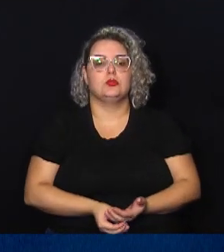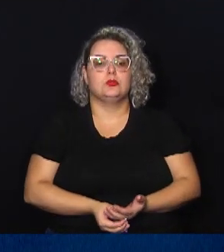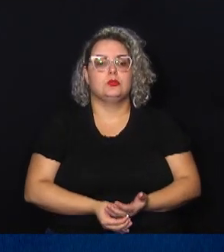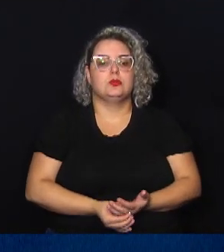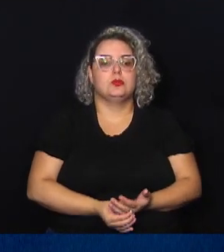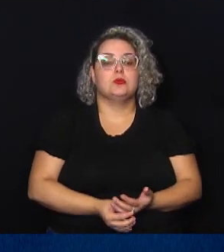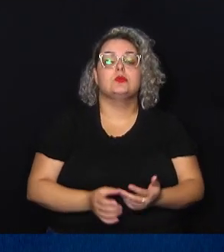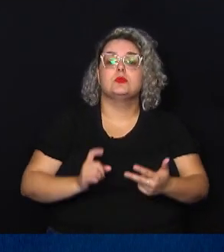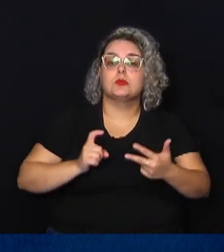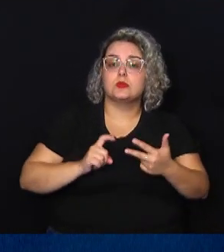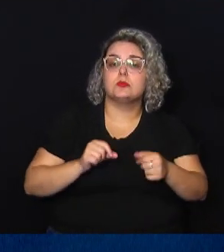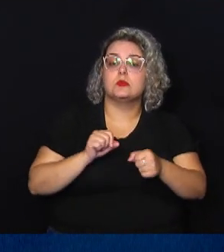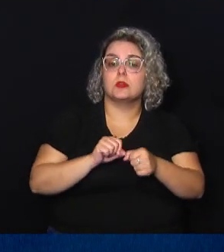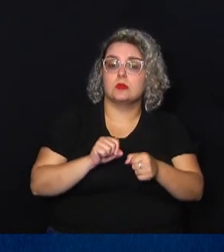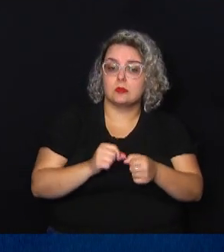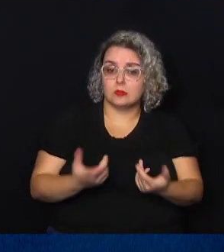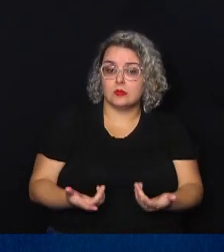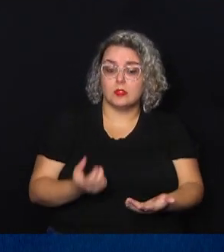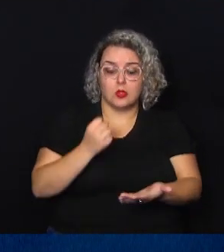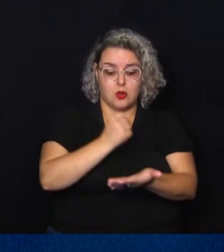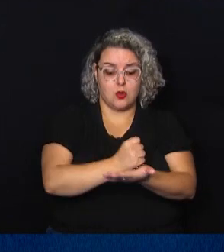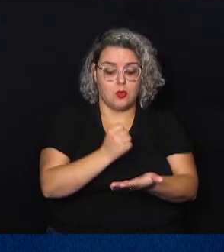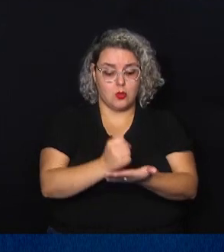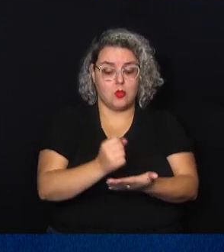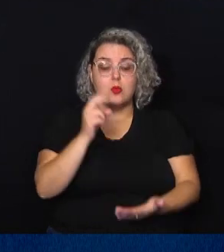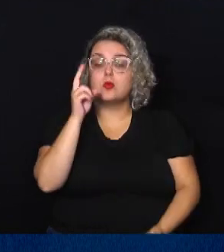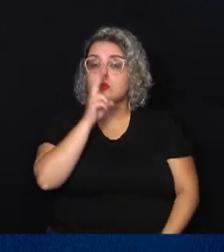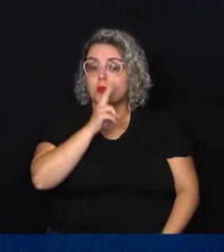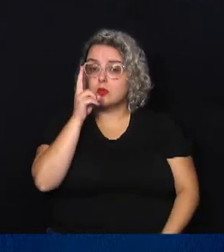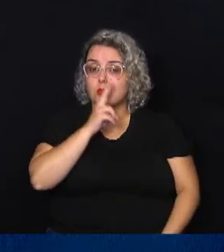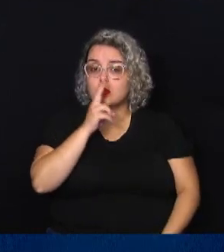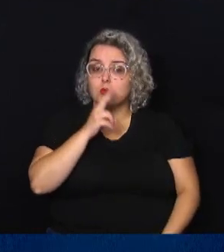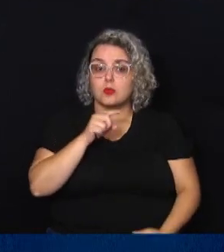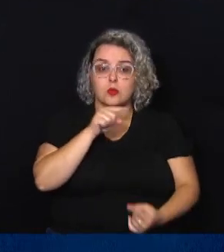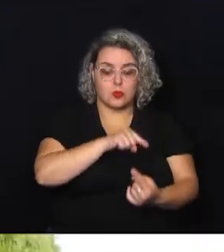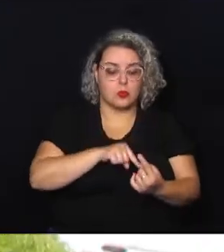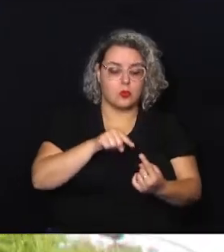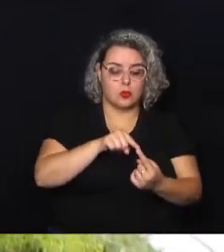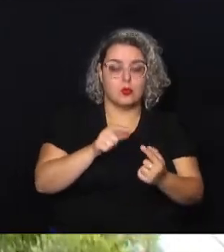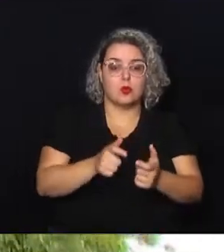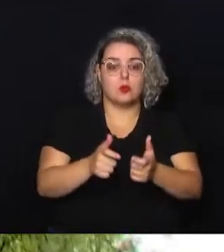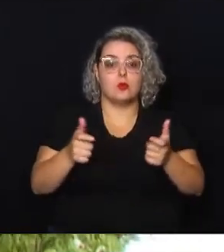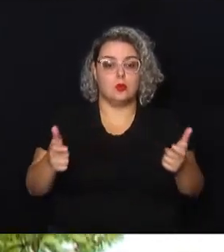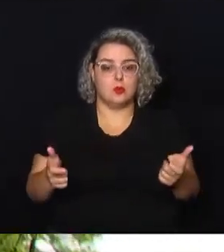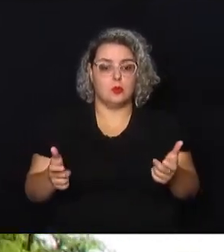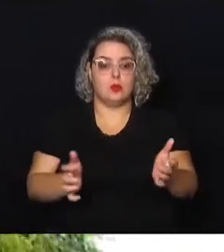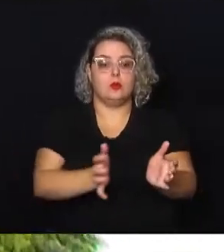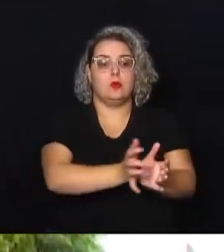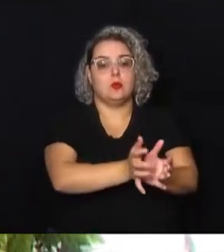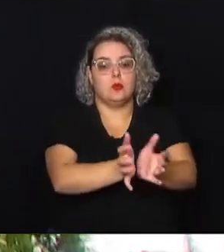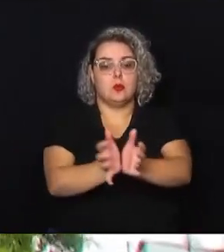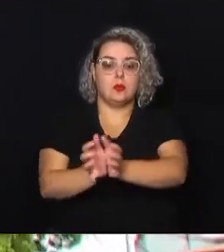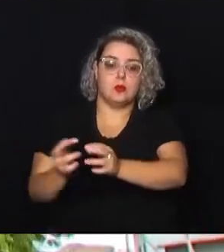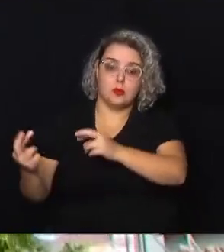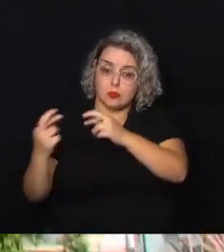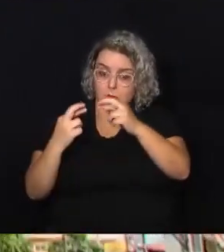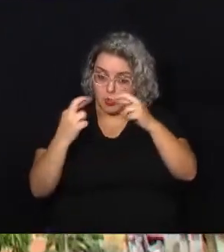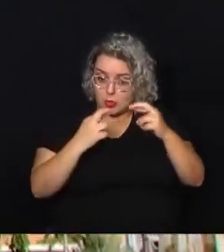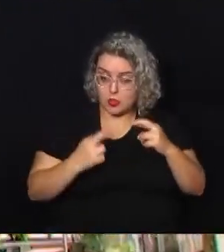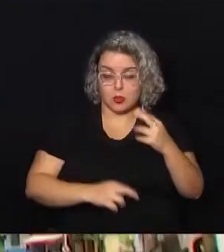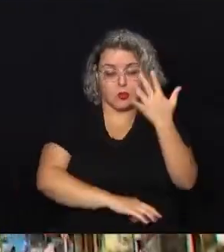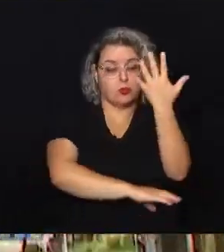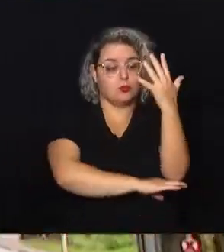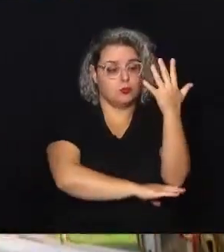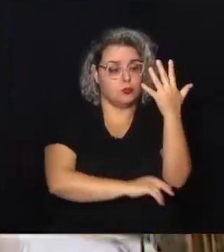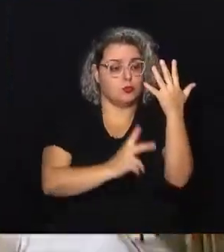para que seja realizado um contrato emergencial com o objetivo de aumentar as equipes para vistorias poda